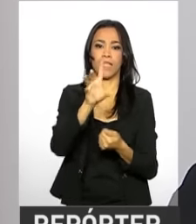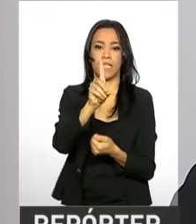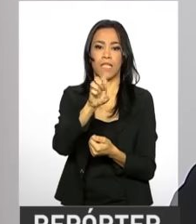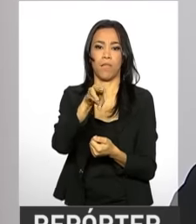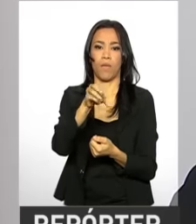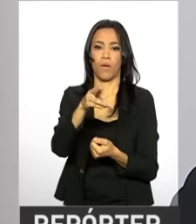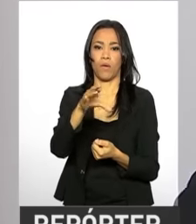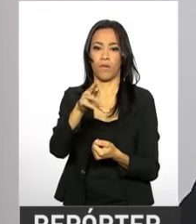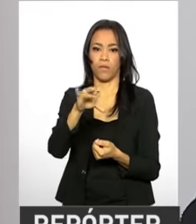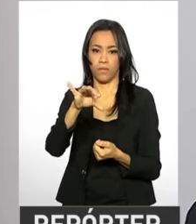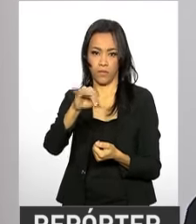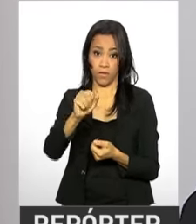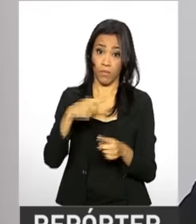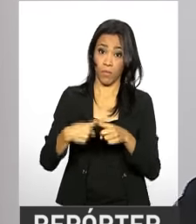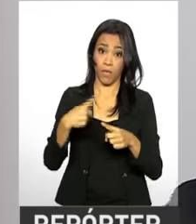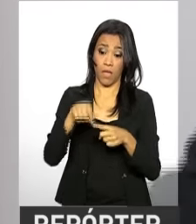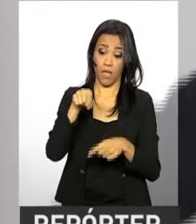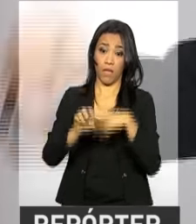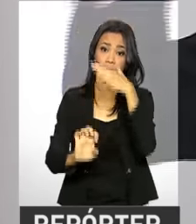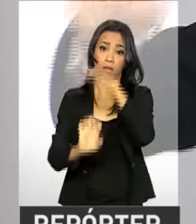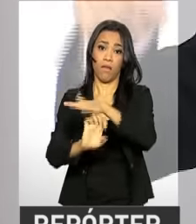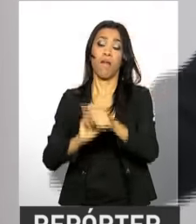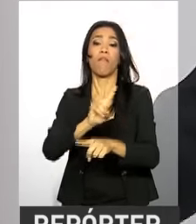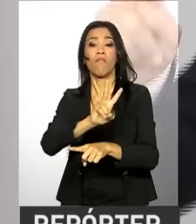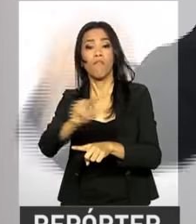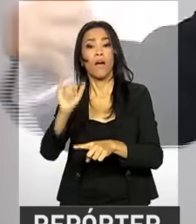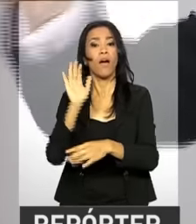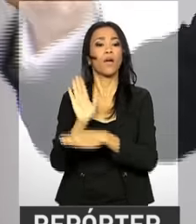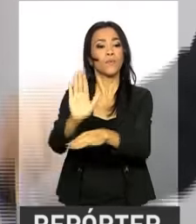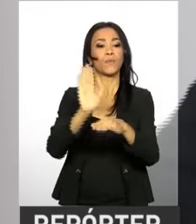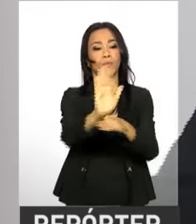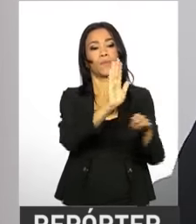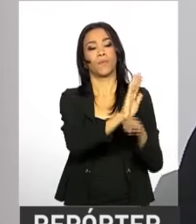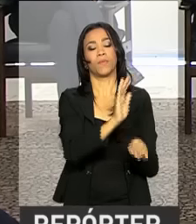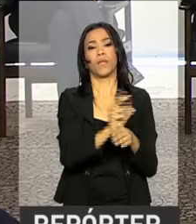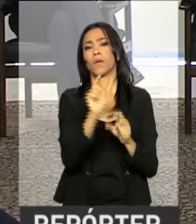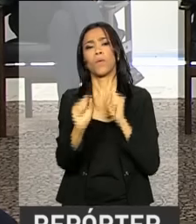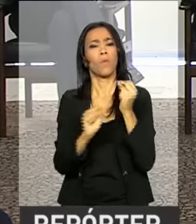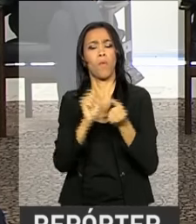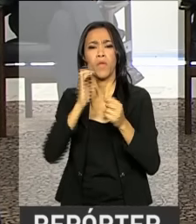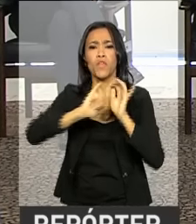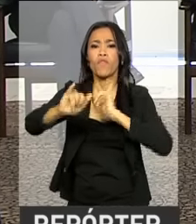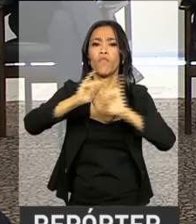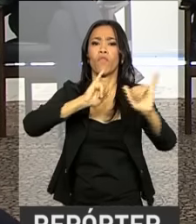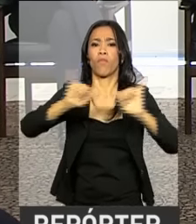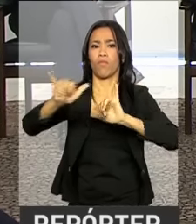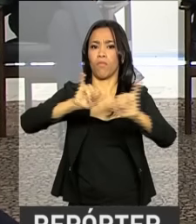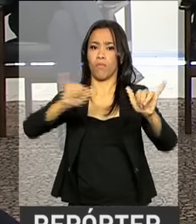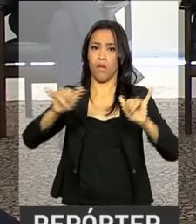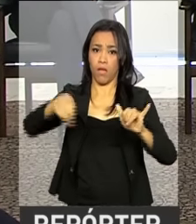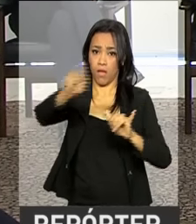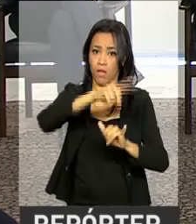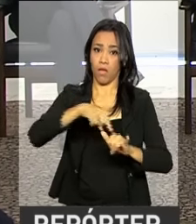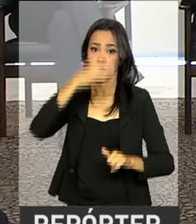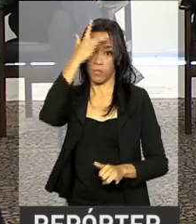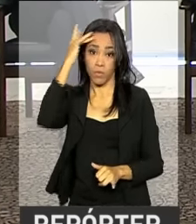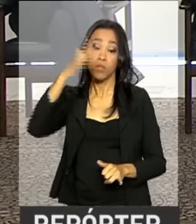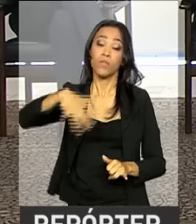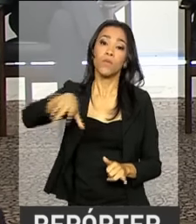porque ele vai suprir o cidadão das informações que valoam muito